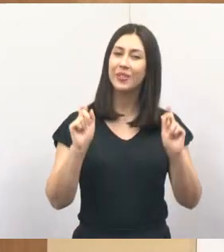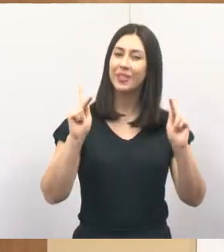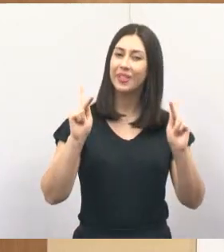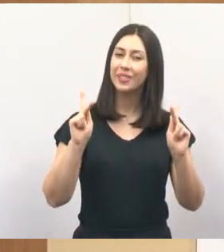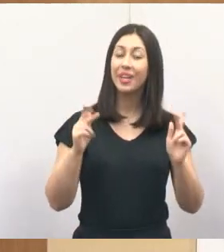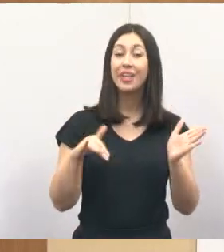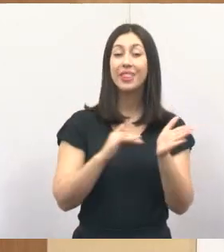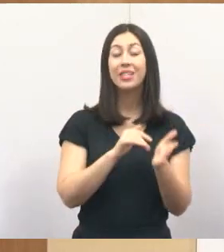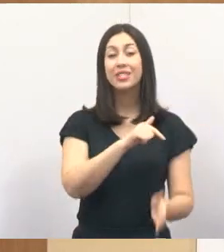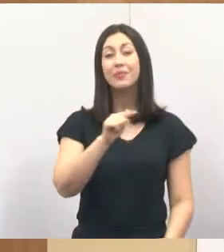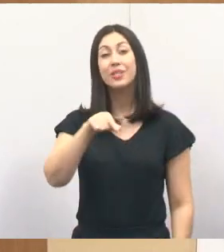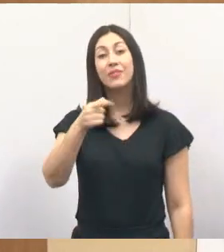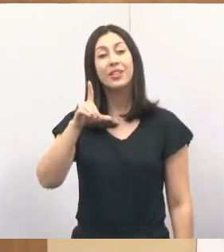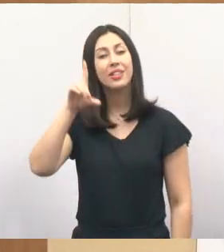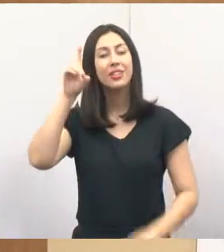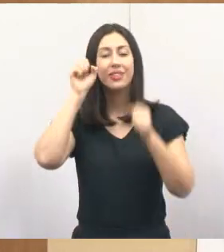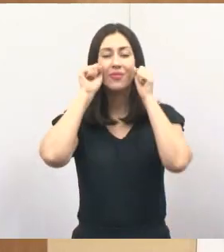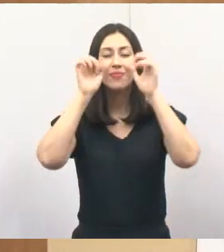está bom? Até a semana que vem. Deus abençoe a todos. aí aí E aí